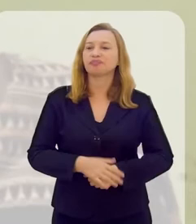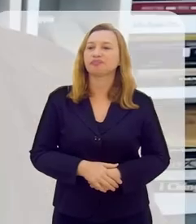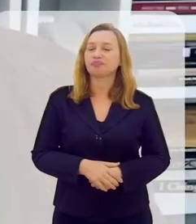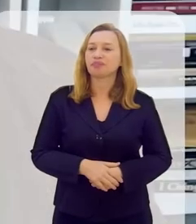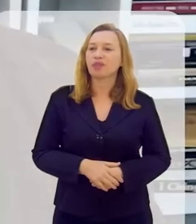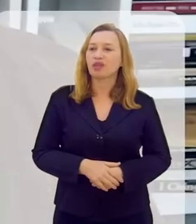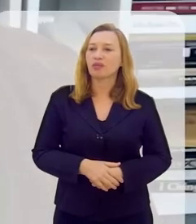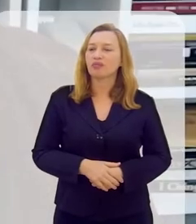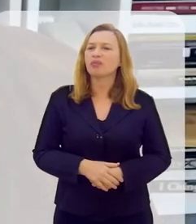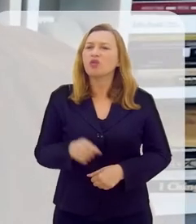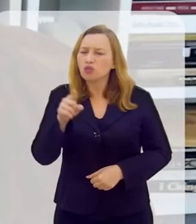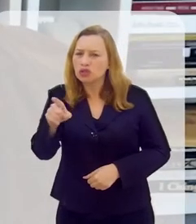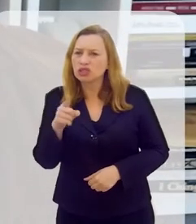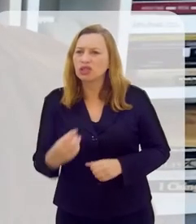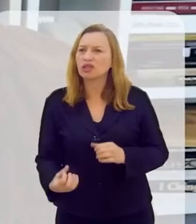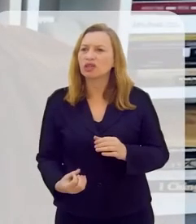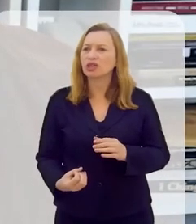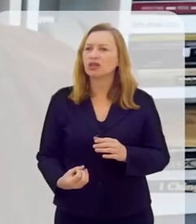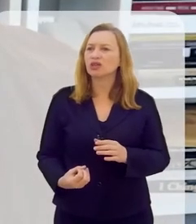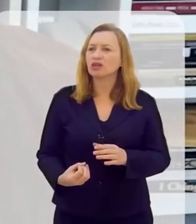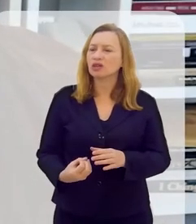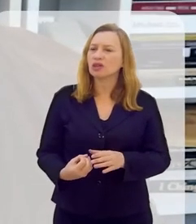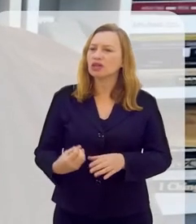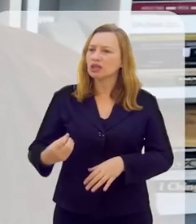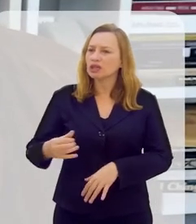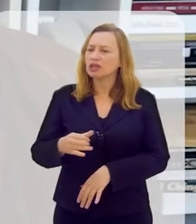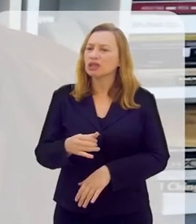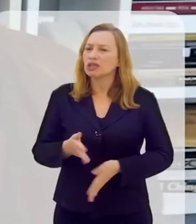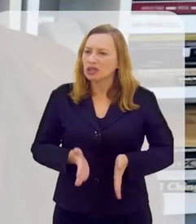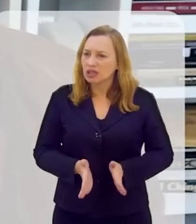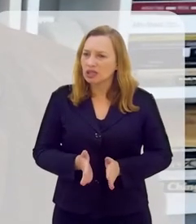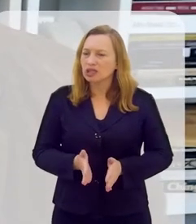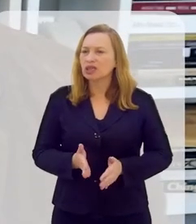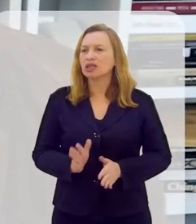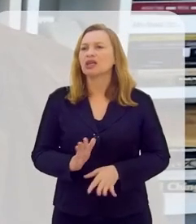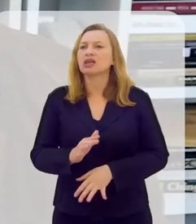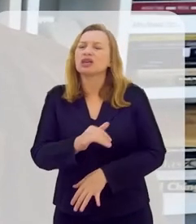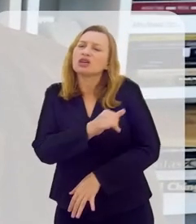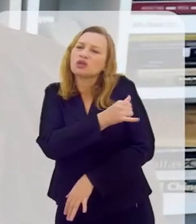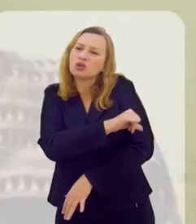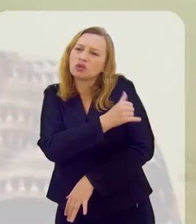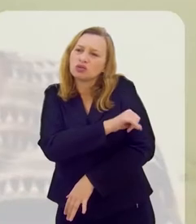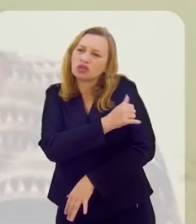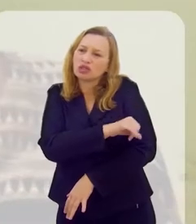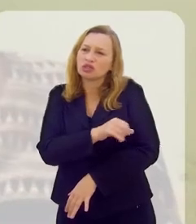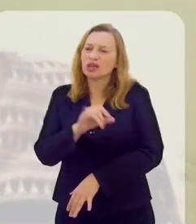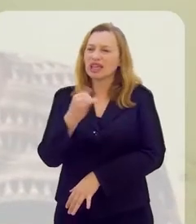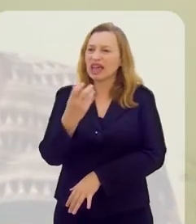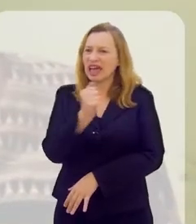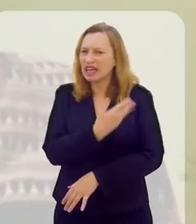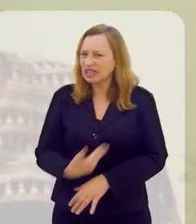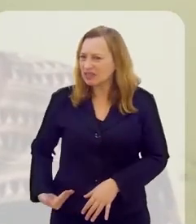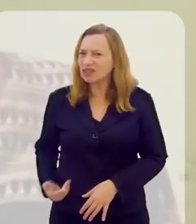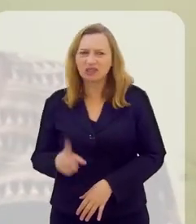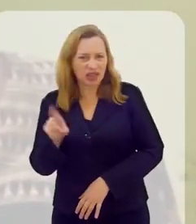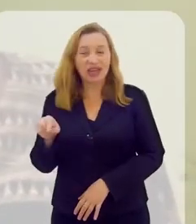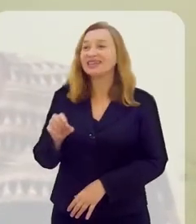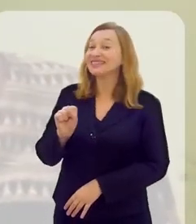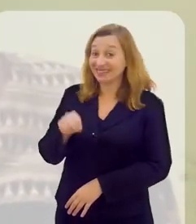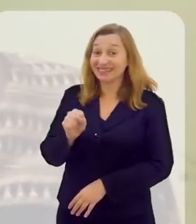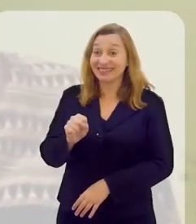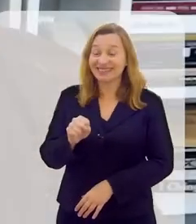estudo. E você foi criada aqui, então, no subúrbio do Rio de Janeiro? Foi na Ilha do Governador, exatamente? Filha do